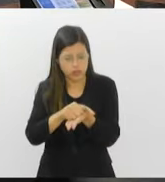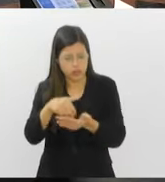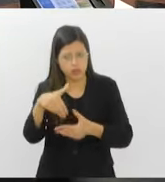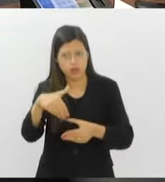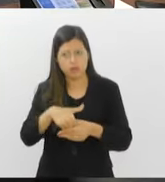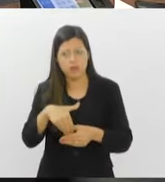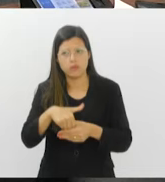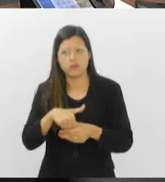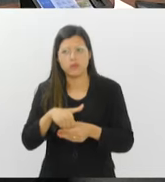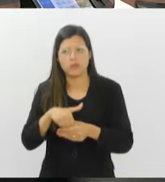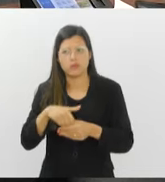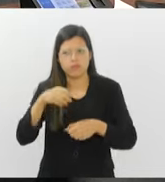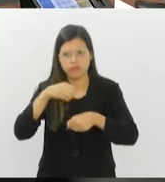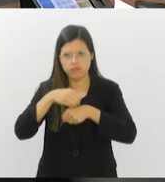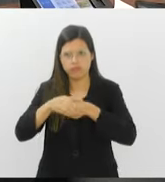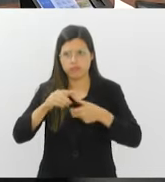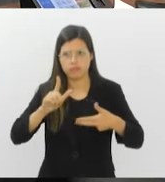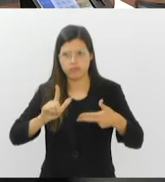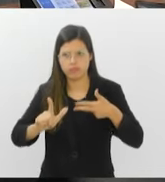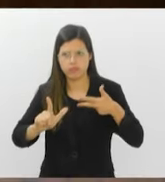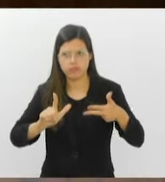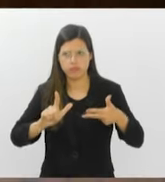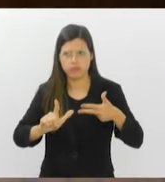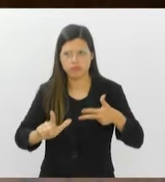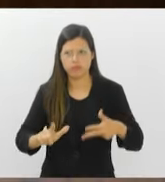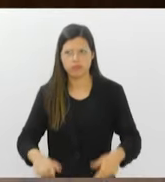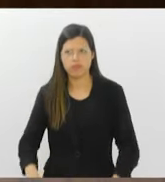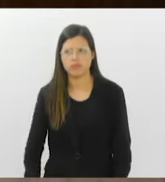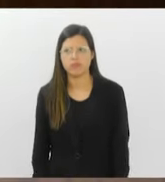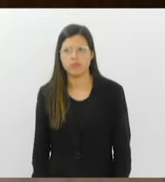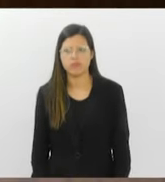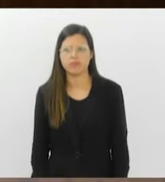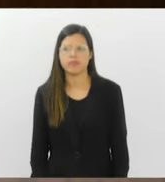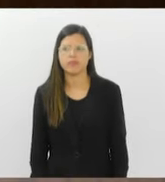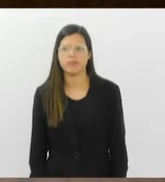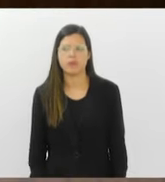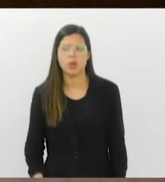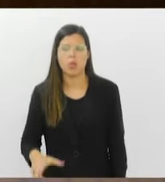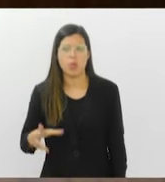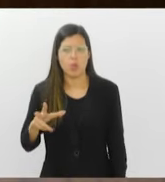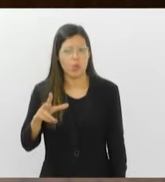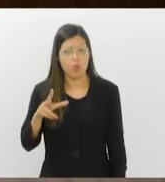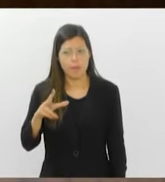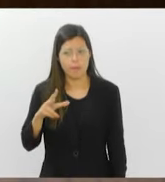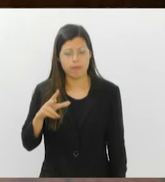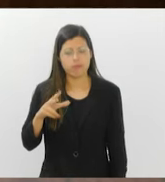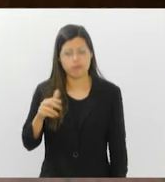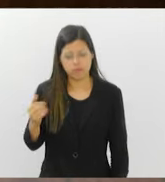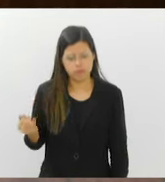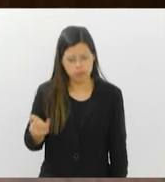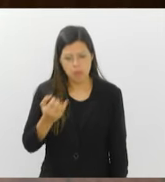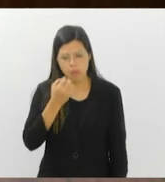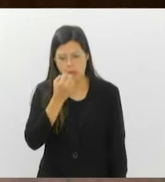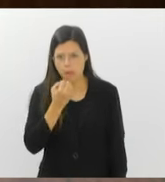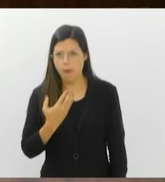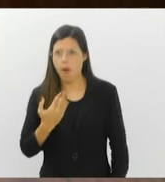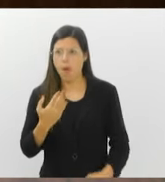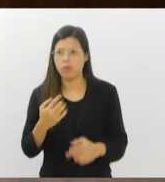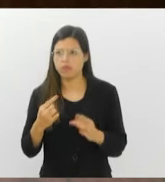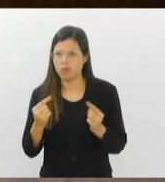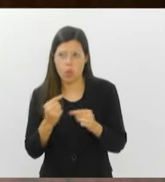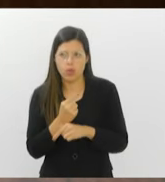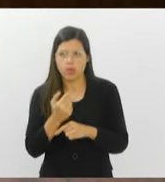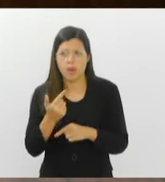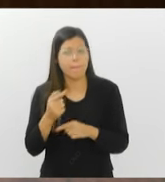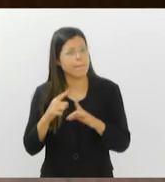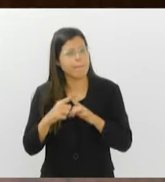nessa indicação legislativa, no mérito, eu não tenho nada contra, mas este não é tema de